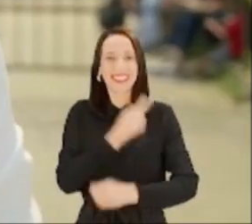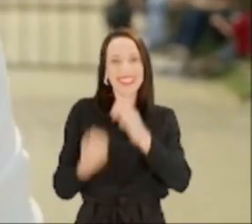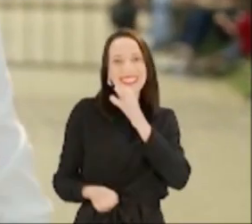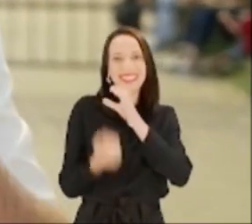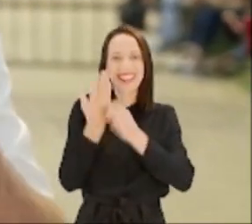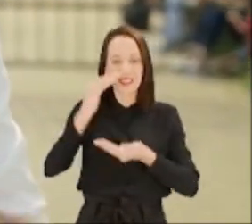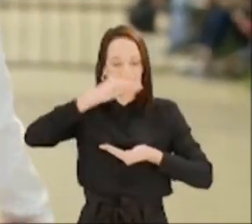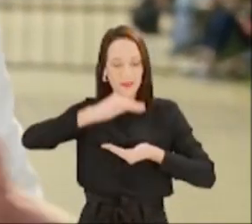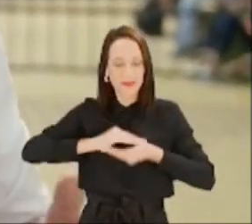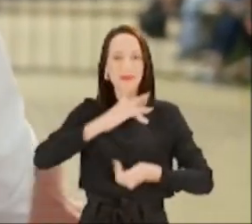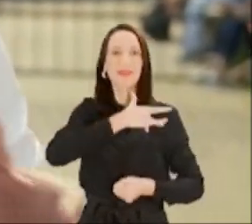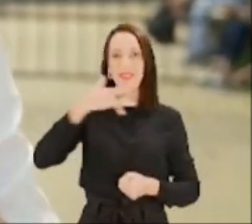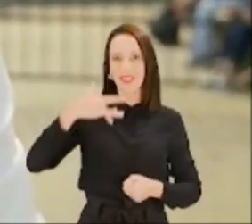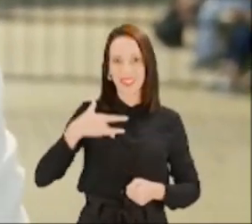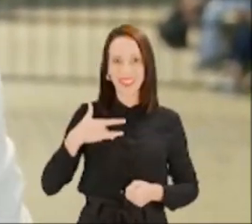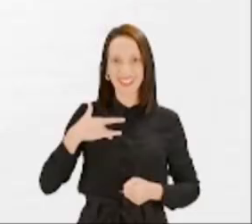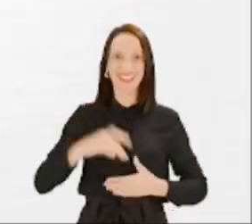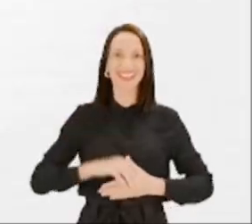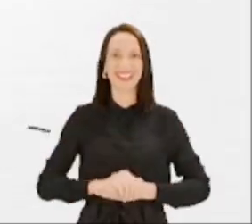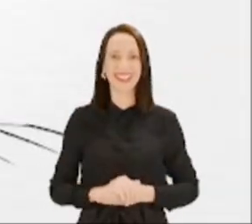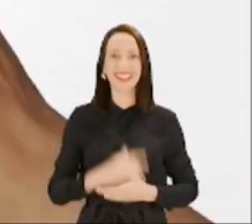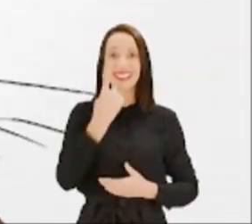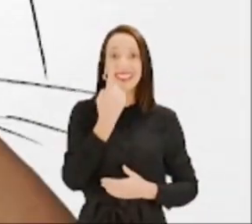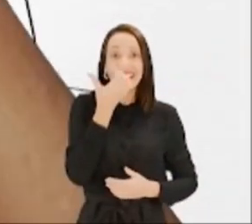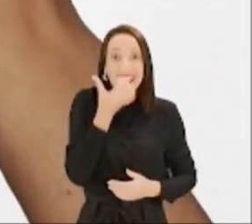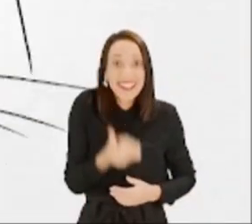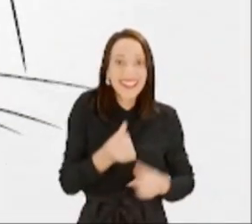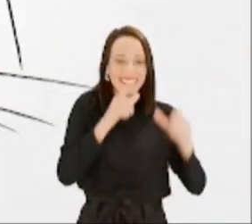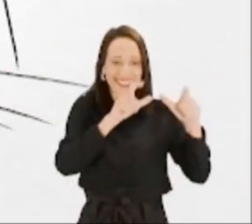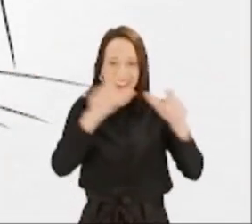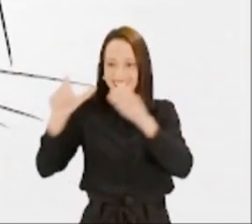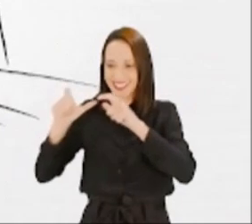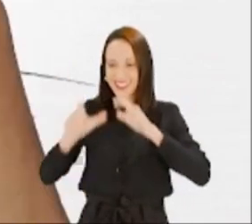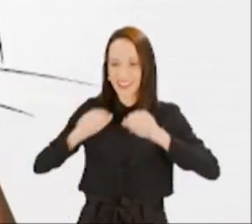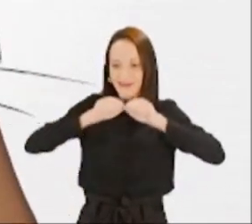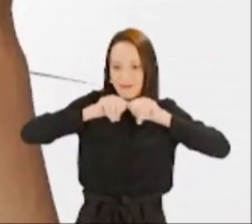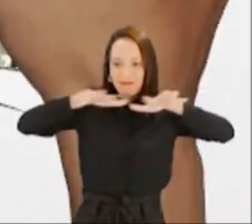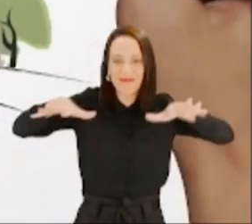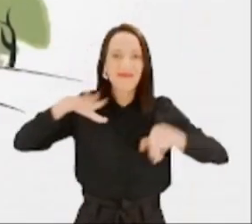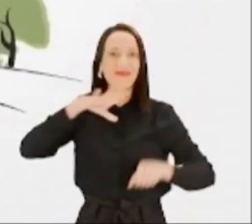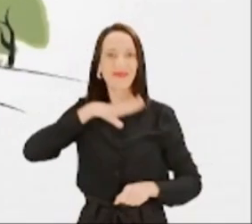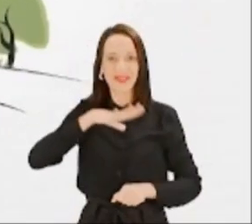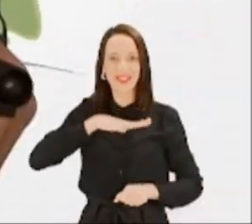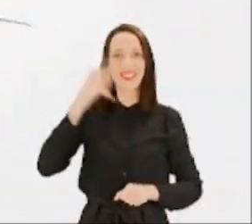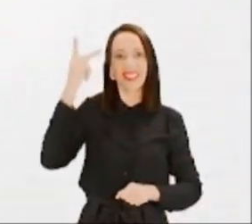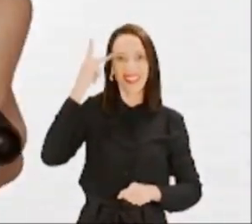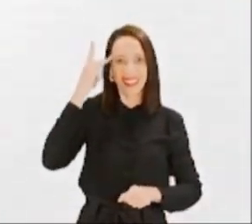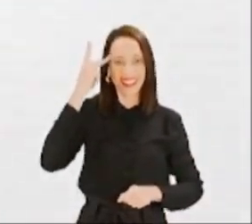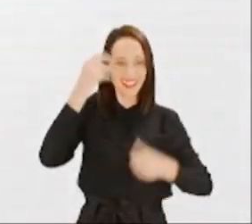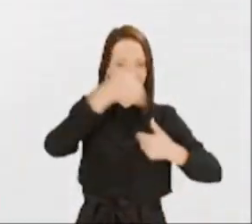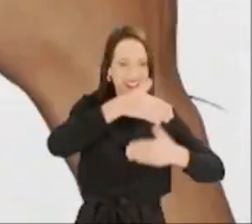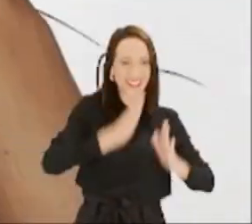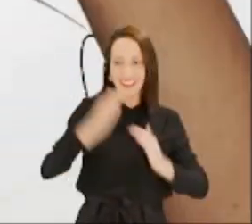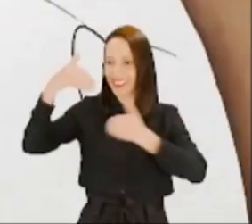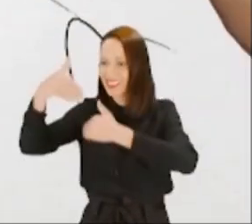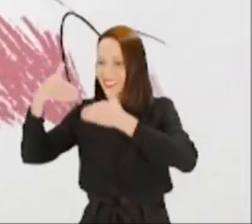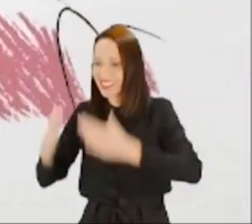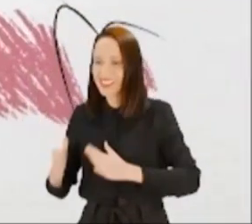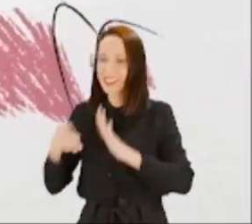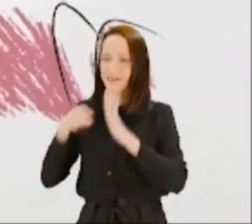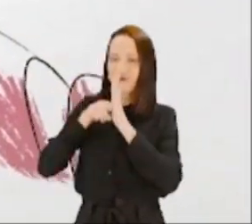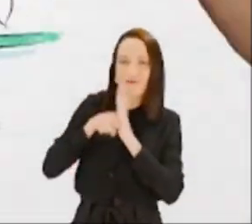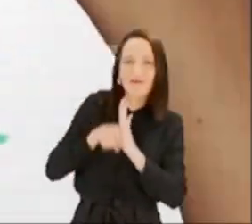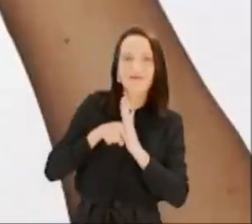a gente vai criar o Poupa Tempo da Saúde. Vão ser 16 unidades por toda a cidade, com várias